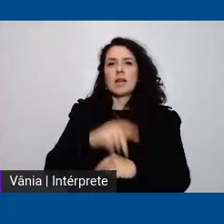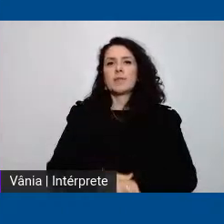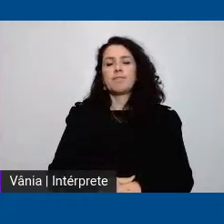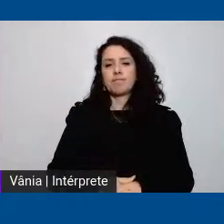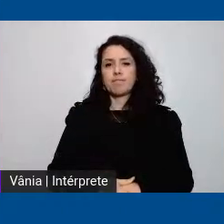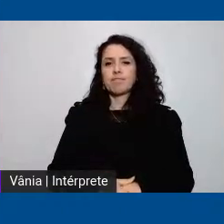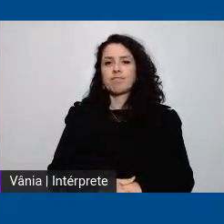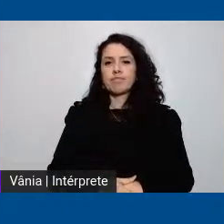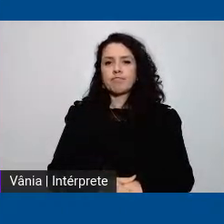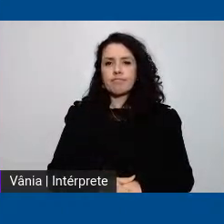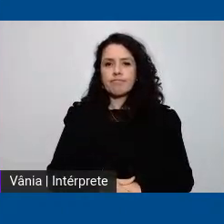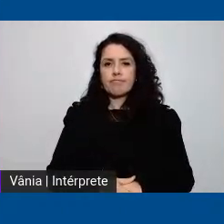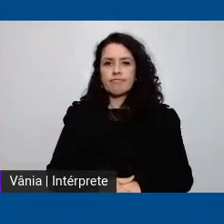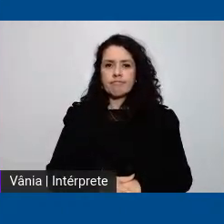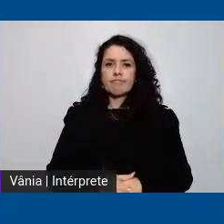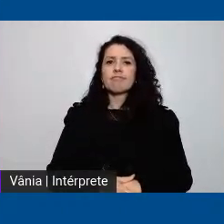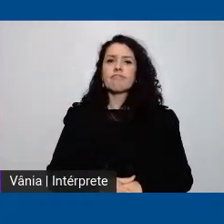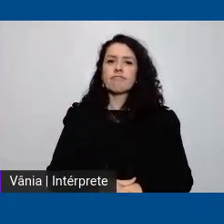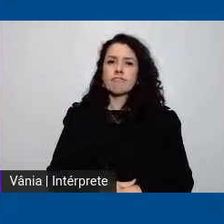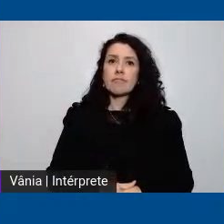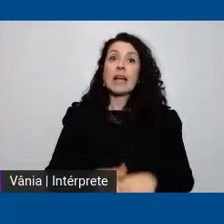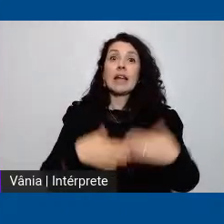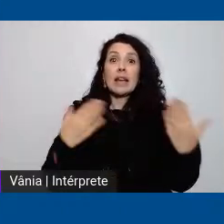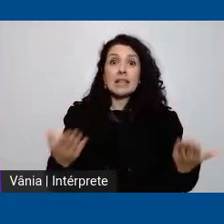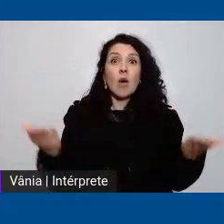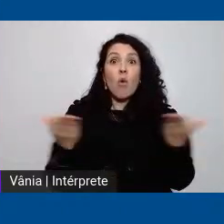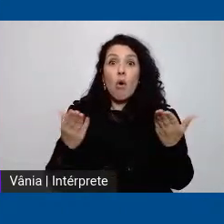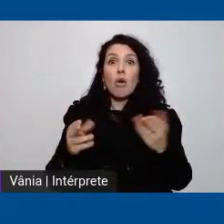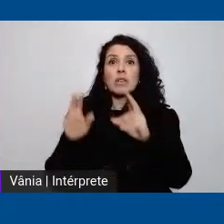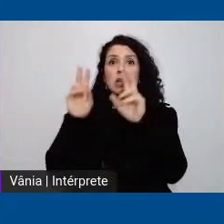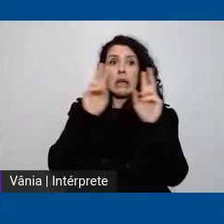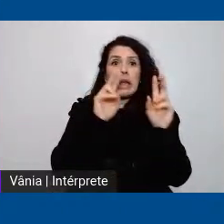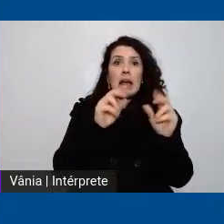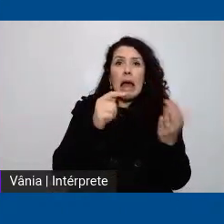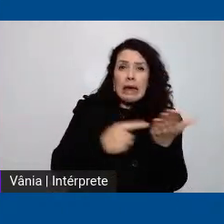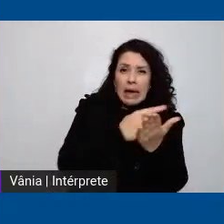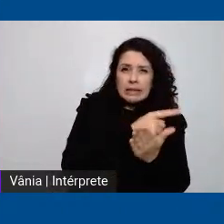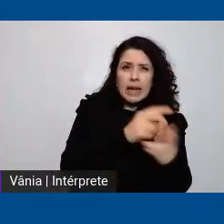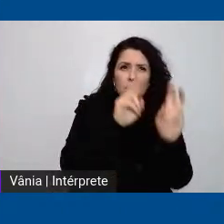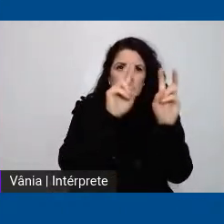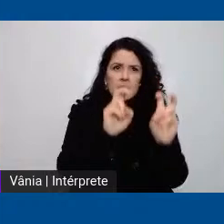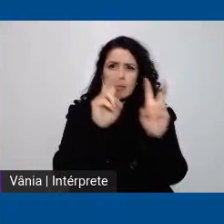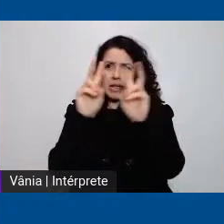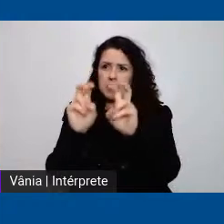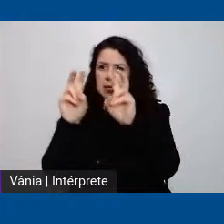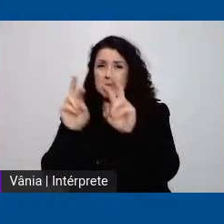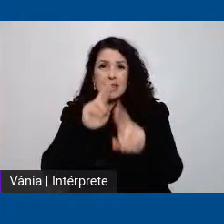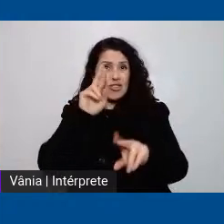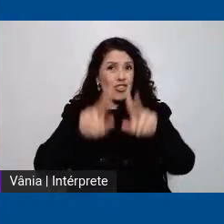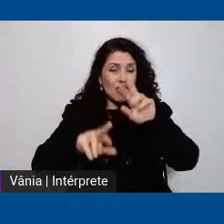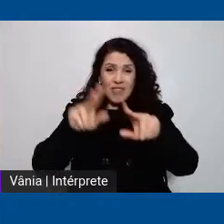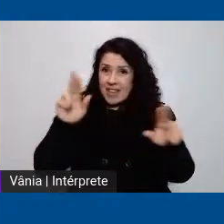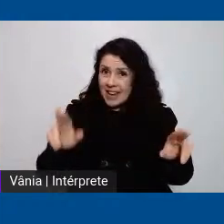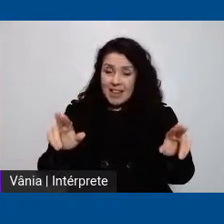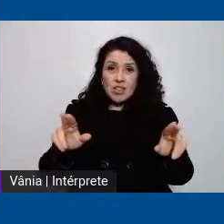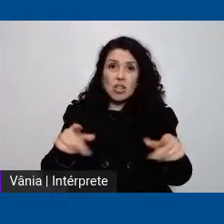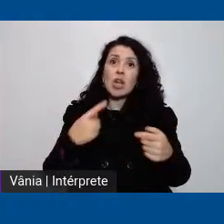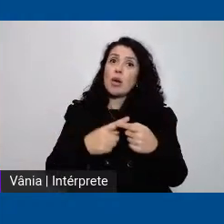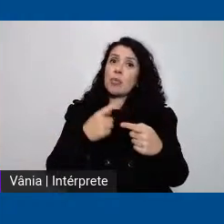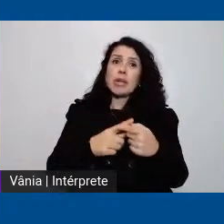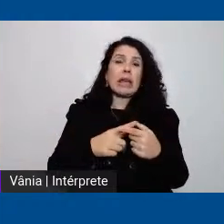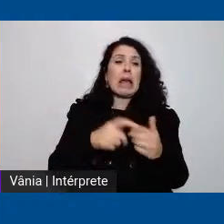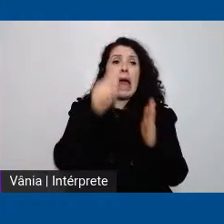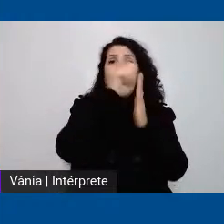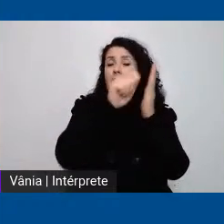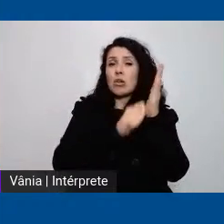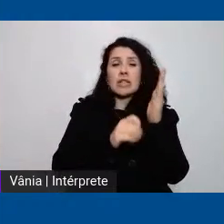Por conta da heterogeneidade dos assuntos presentes em cada caderno, né? E, na verdade, desse caráter disperso das anotações,